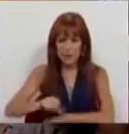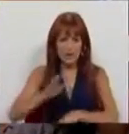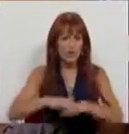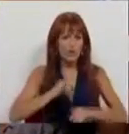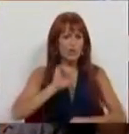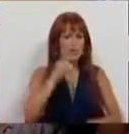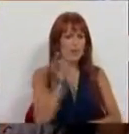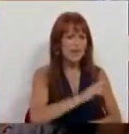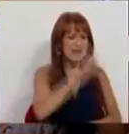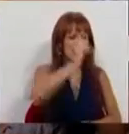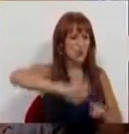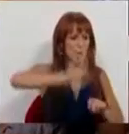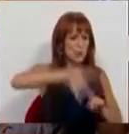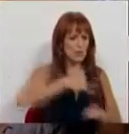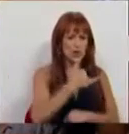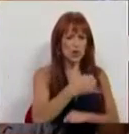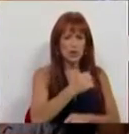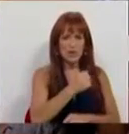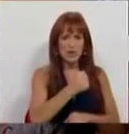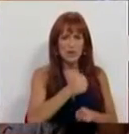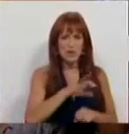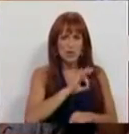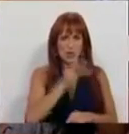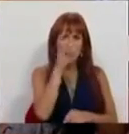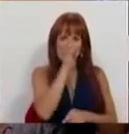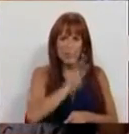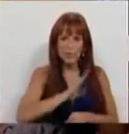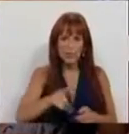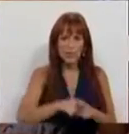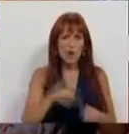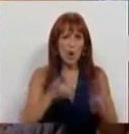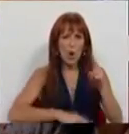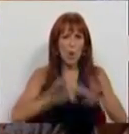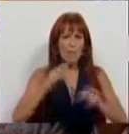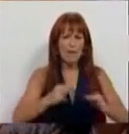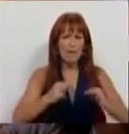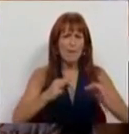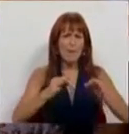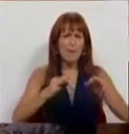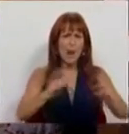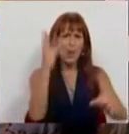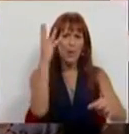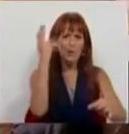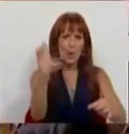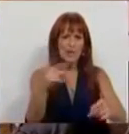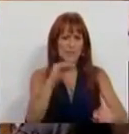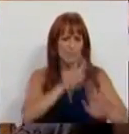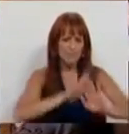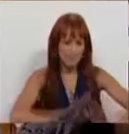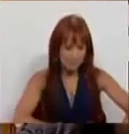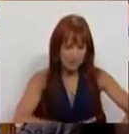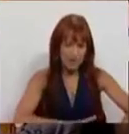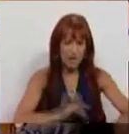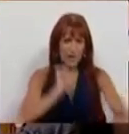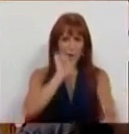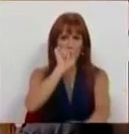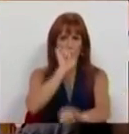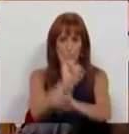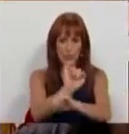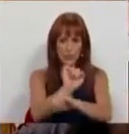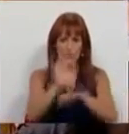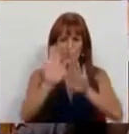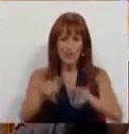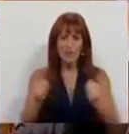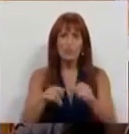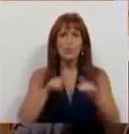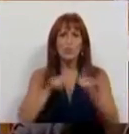no primeiro semestre de 2015 os senhores concretizaram uma obra que adiaram durante 4 anos. Congelaram, bloquearam,